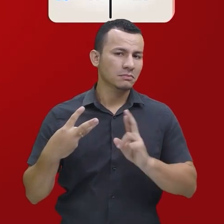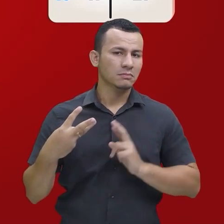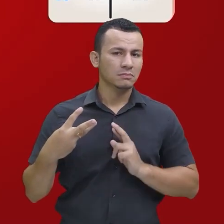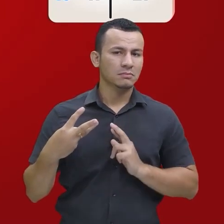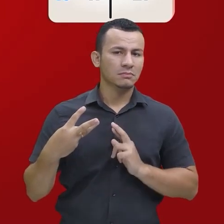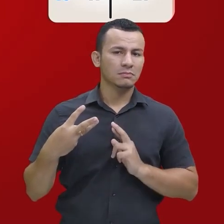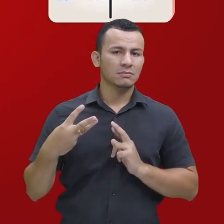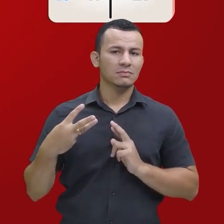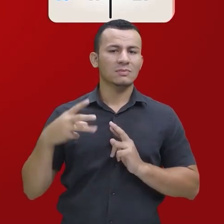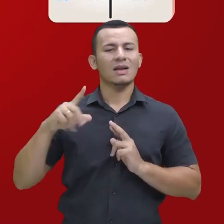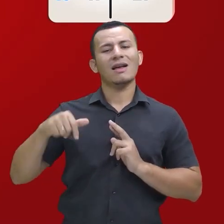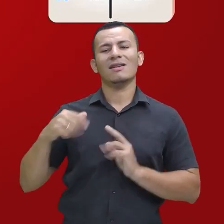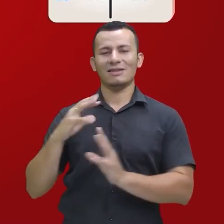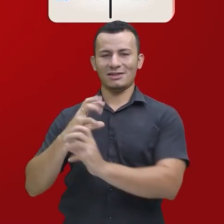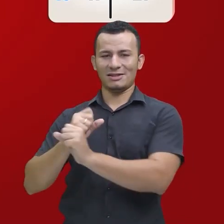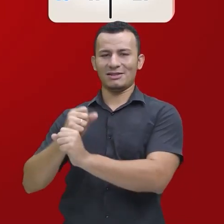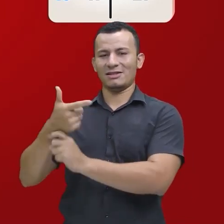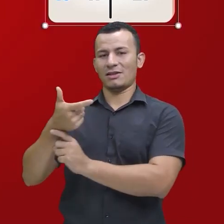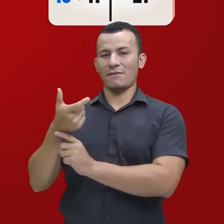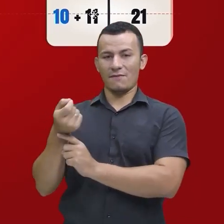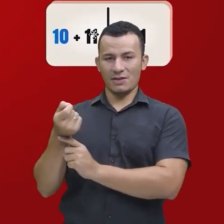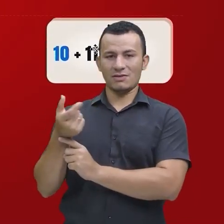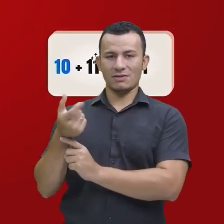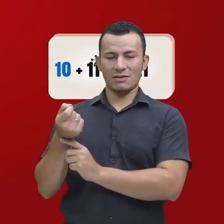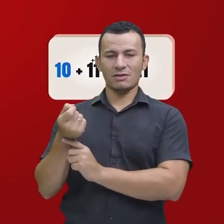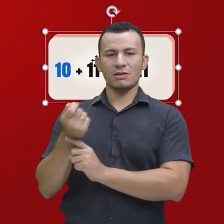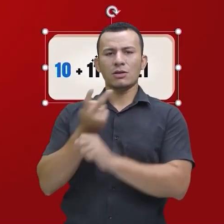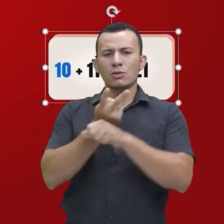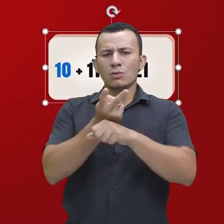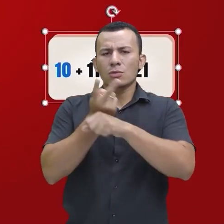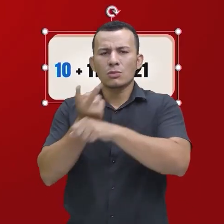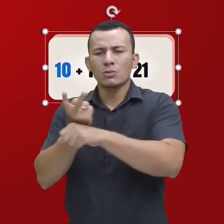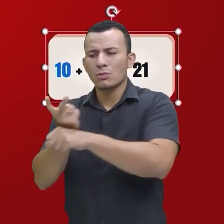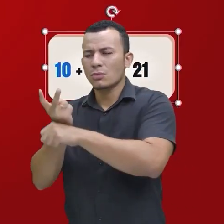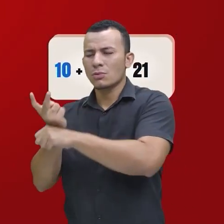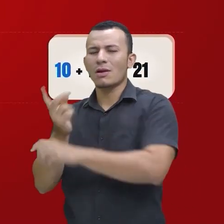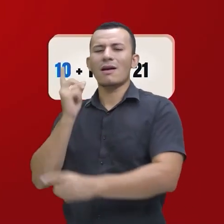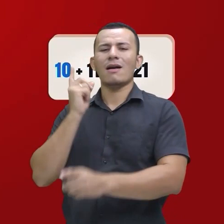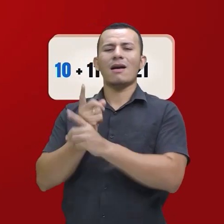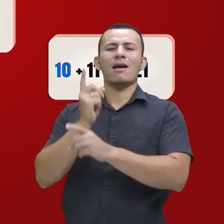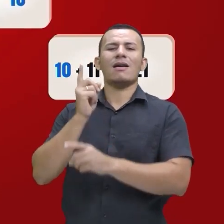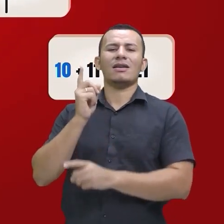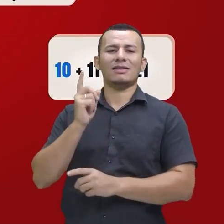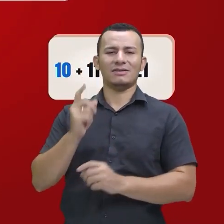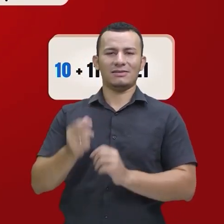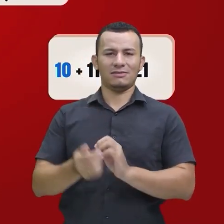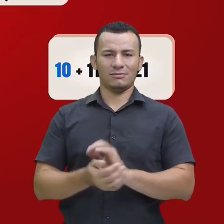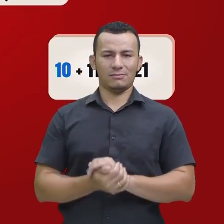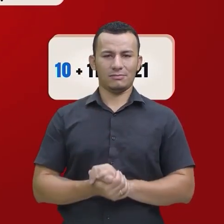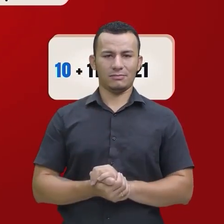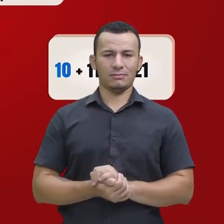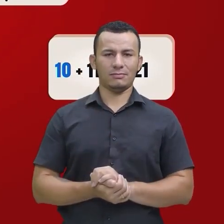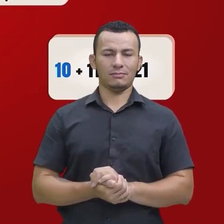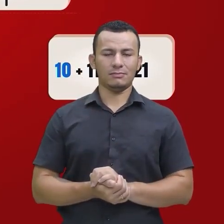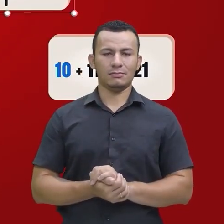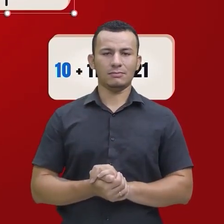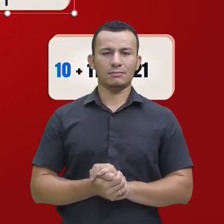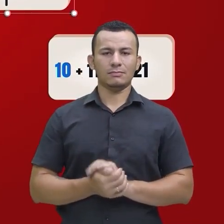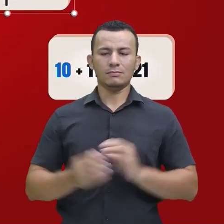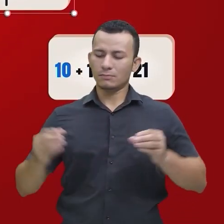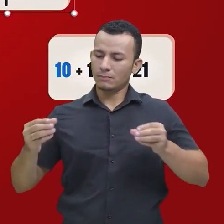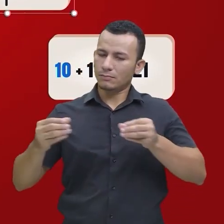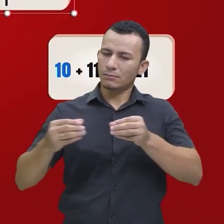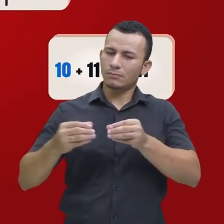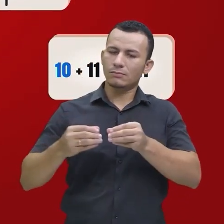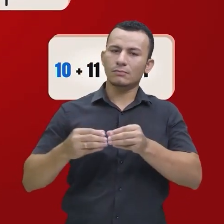a 20. 20, muito bem. Então eu vou procurar 20. Tá aqui, encontrei o 20, vou juntar a pedra aqui